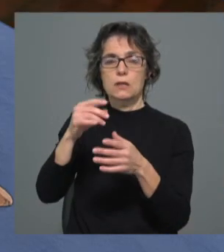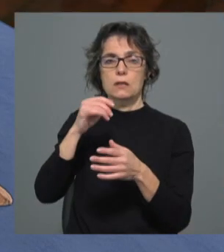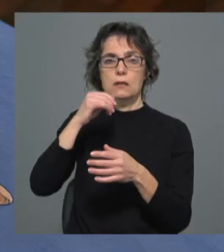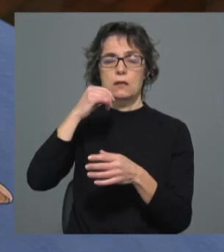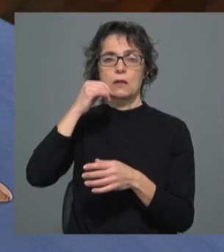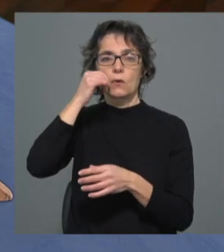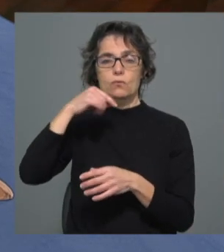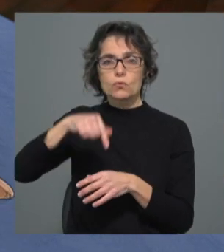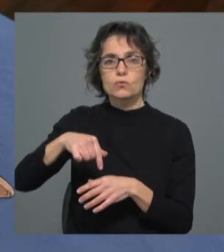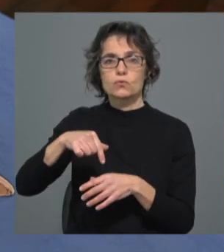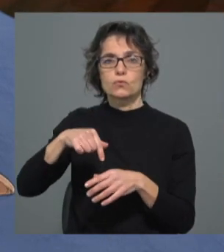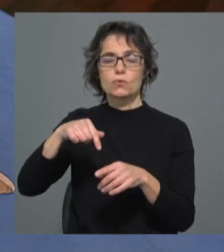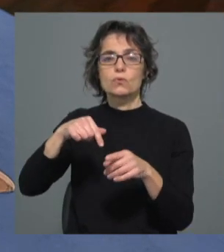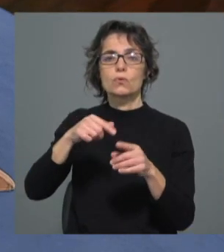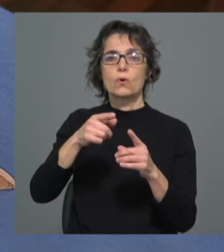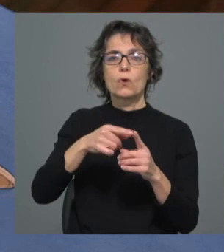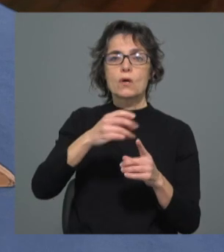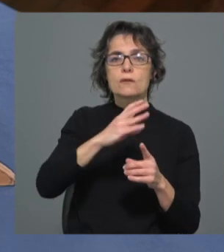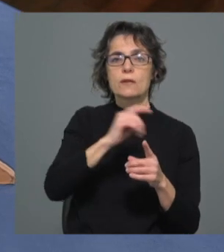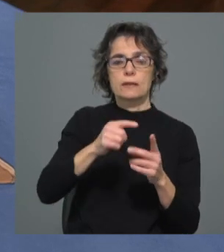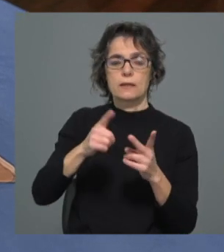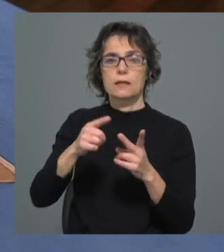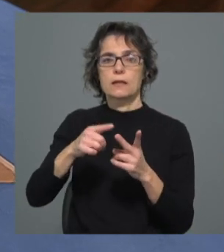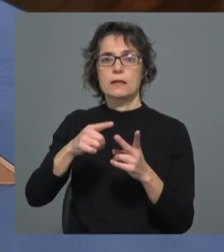Kiir e do vice-presidente